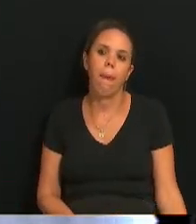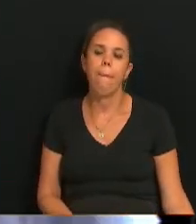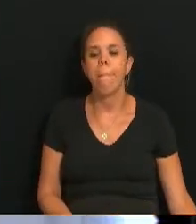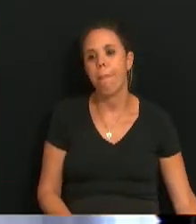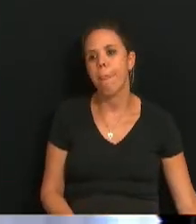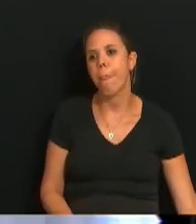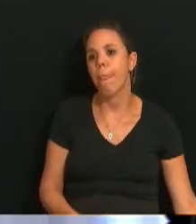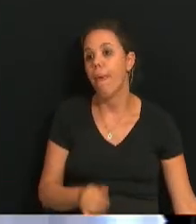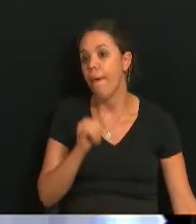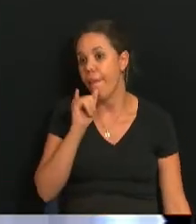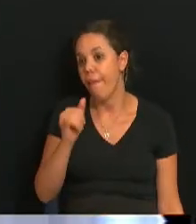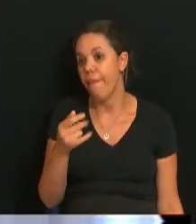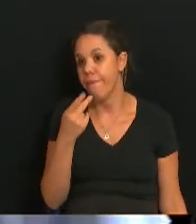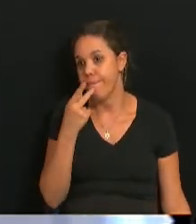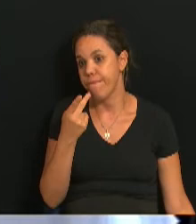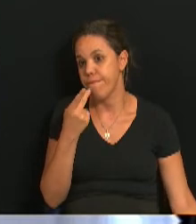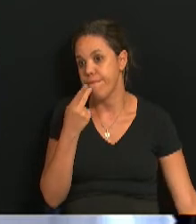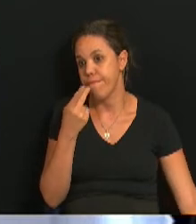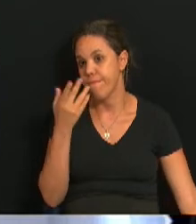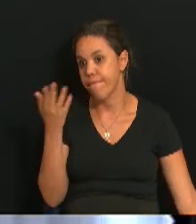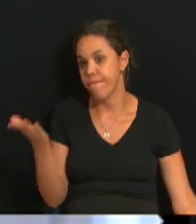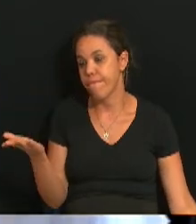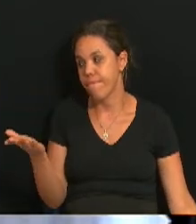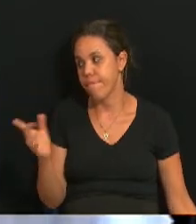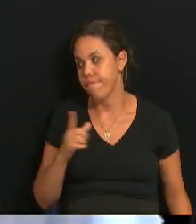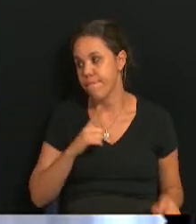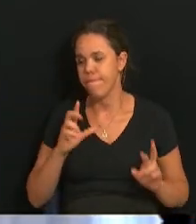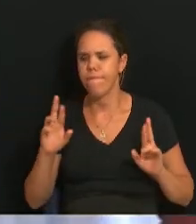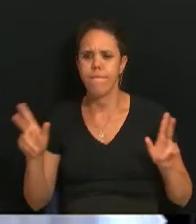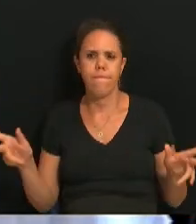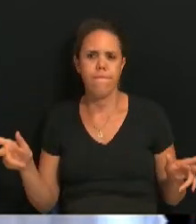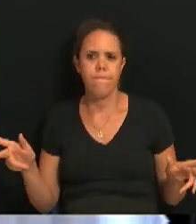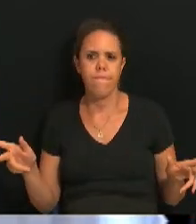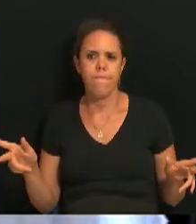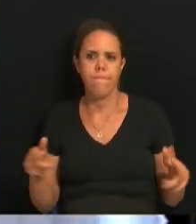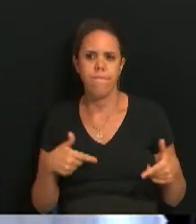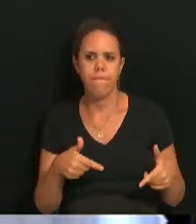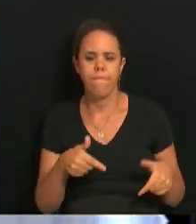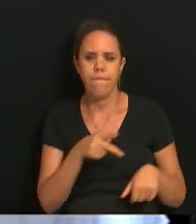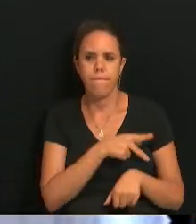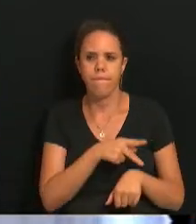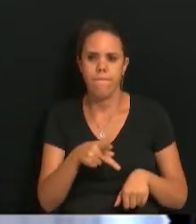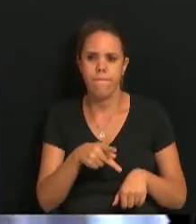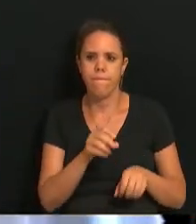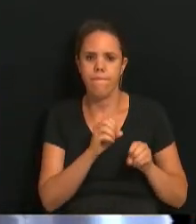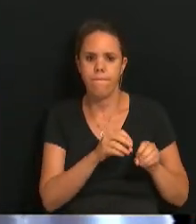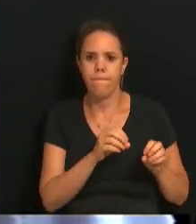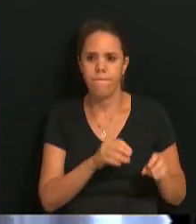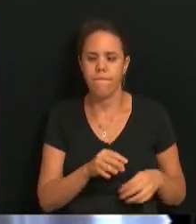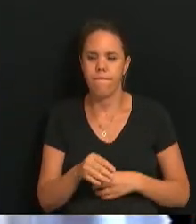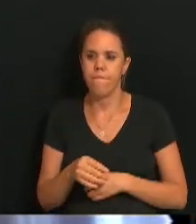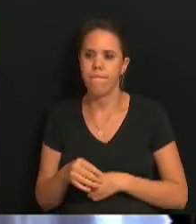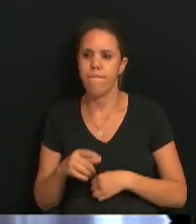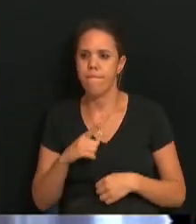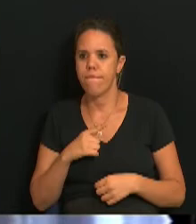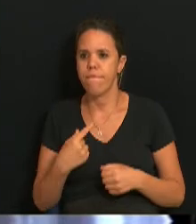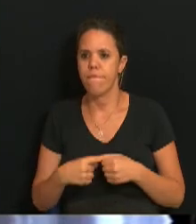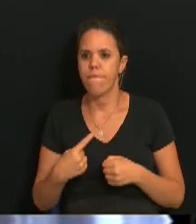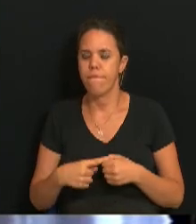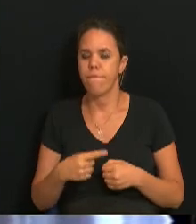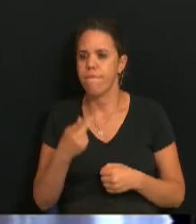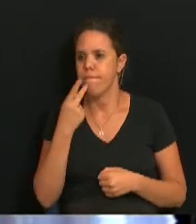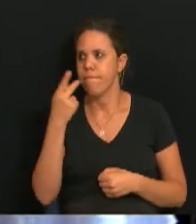Vale dizer o que eu acabei de pontuar aqui. Tem diferença entre atividade pedagógica e educativa? Porque tem municípios que estão dizendo o